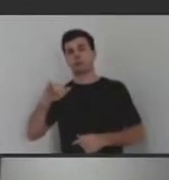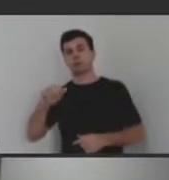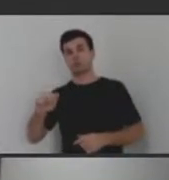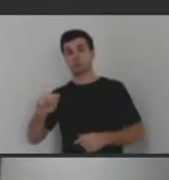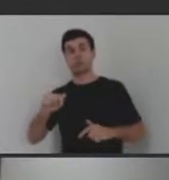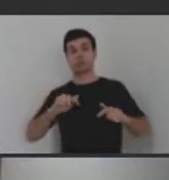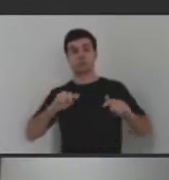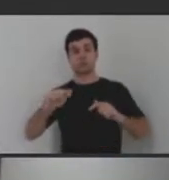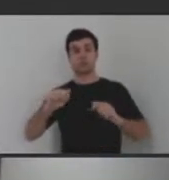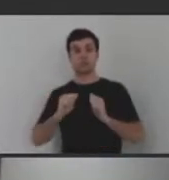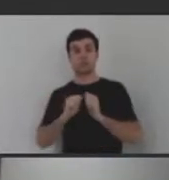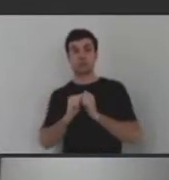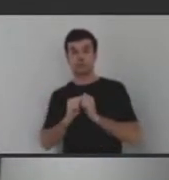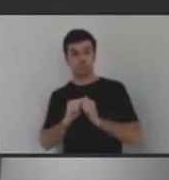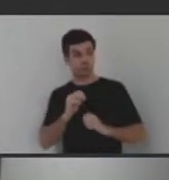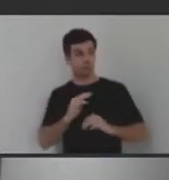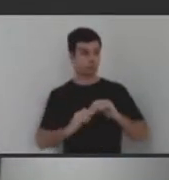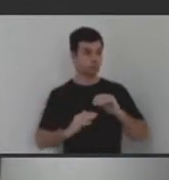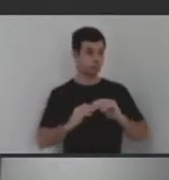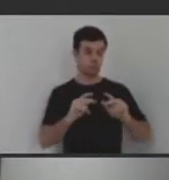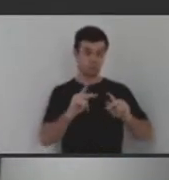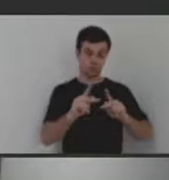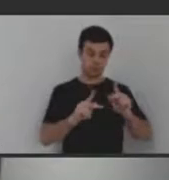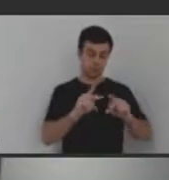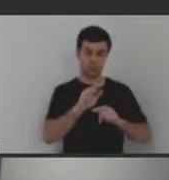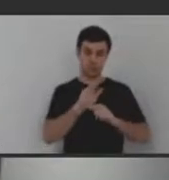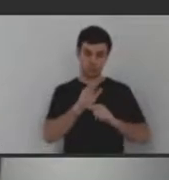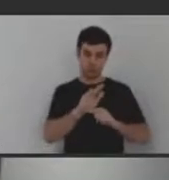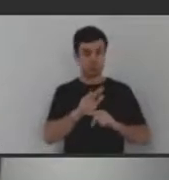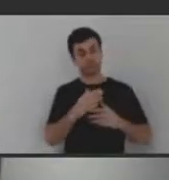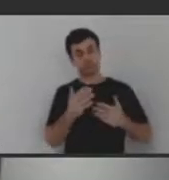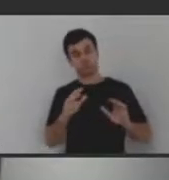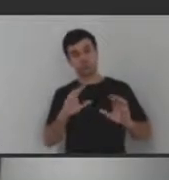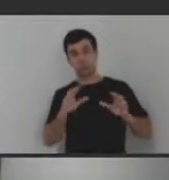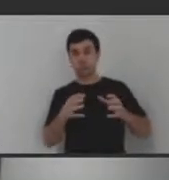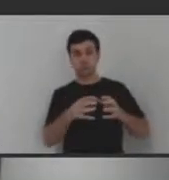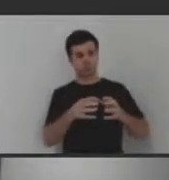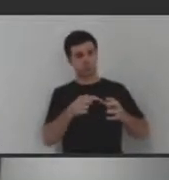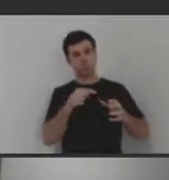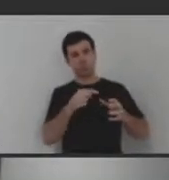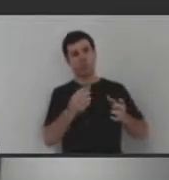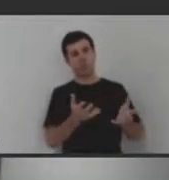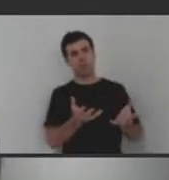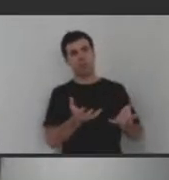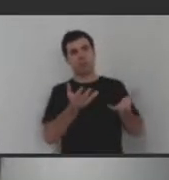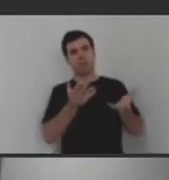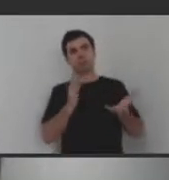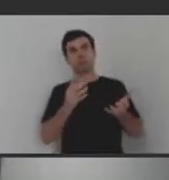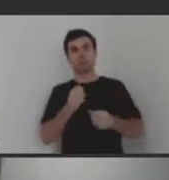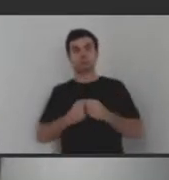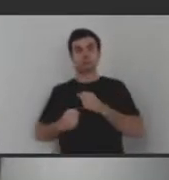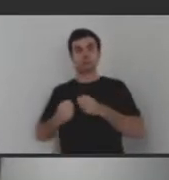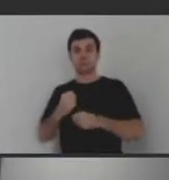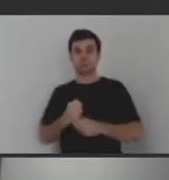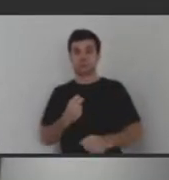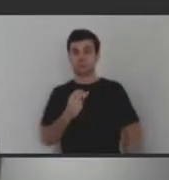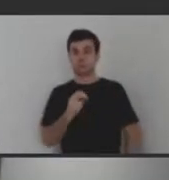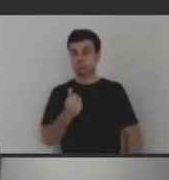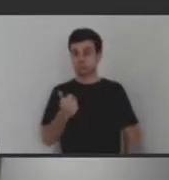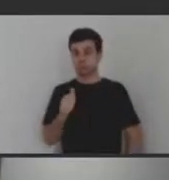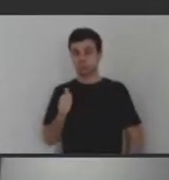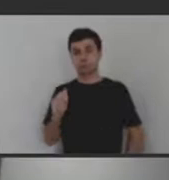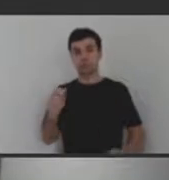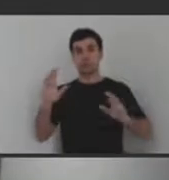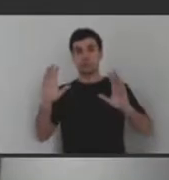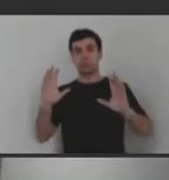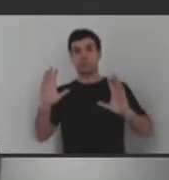sociedade ações em prol da população sumarense. O grupo se destaca em nossa comunidade desde 2011 pela realização, entre outros, do evento conhecido